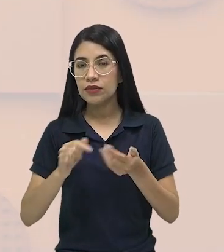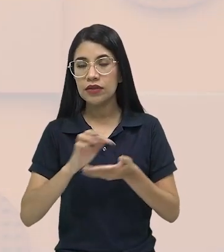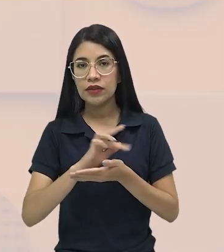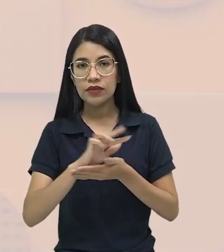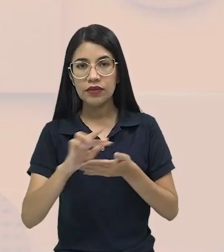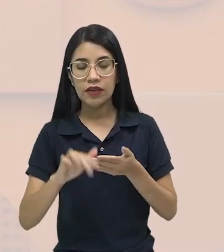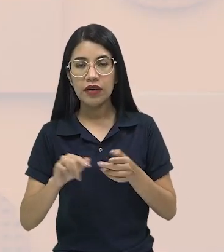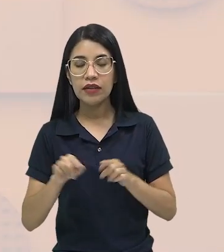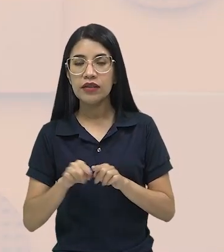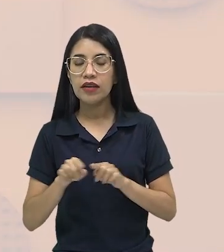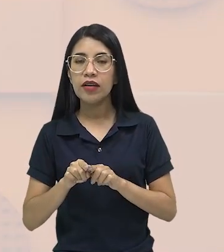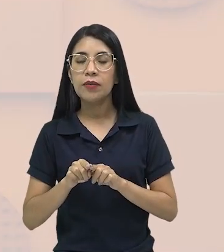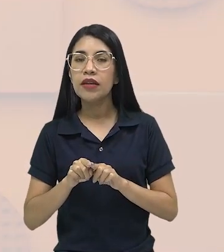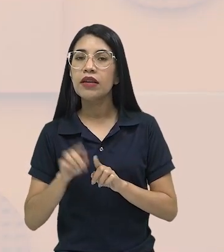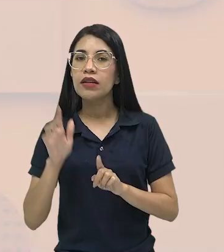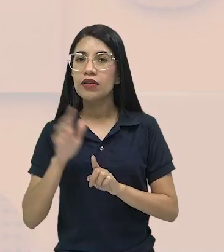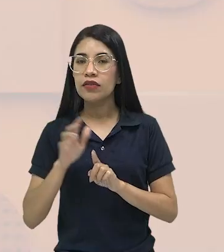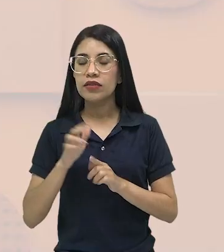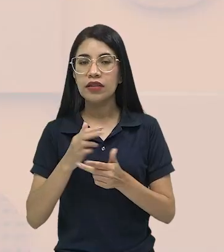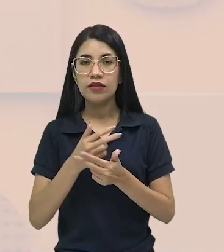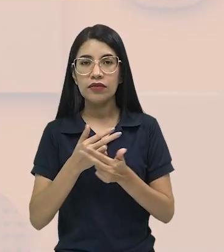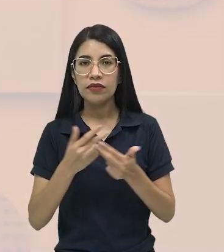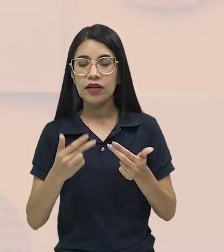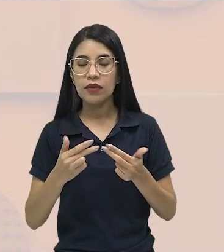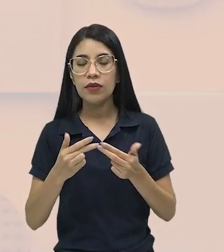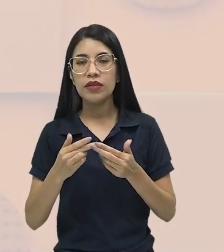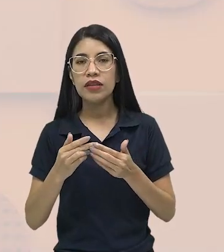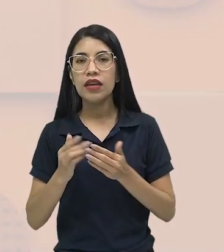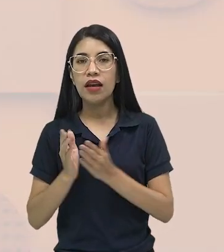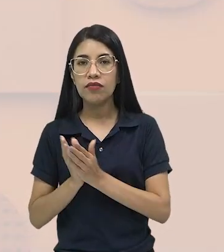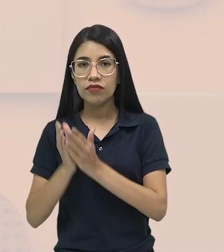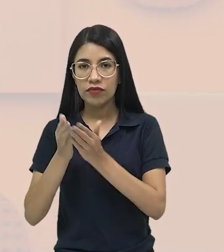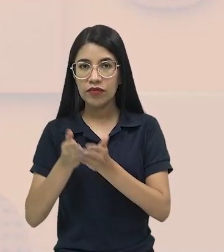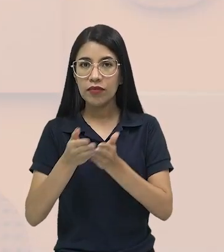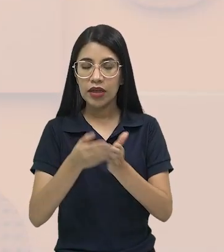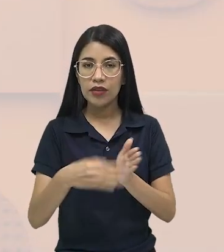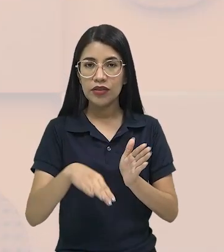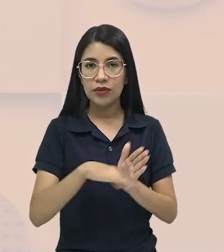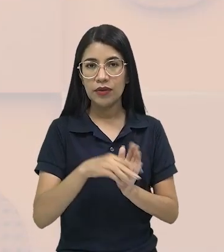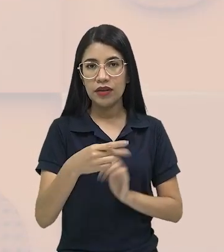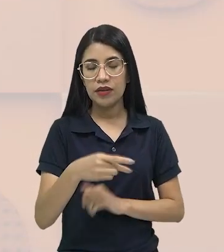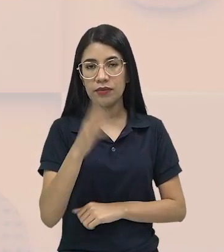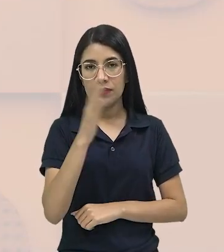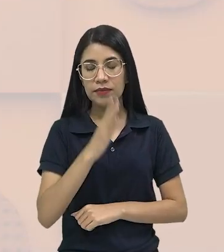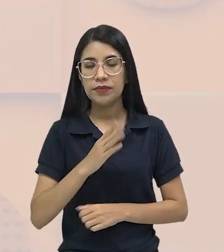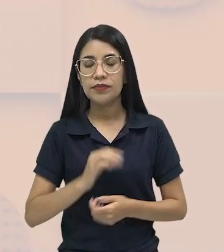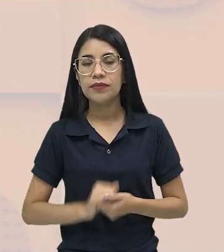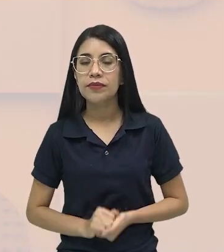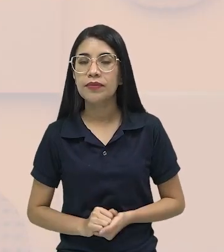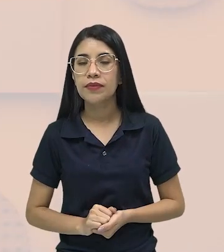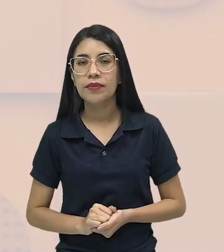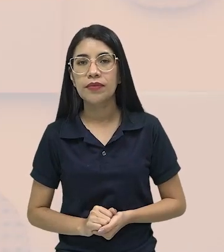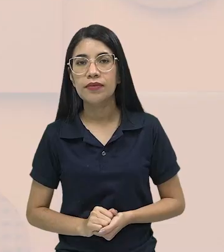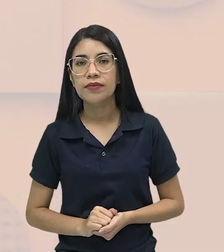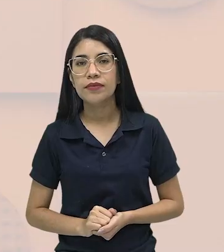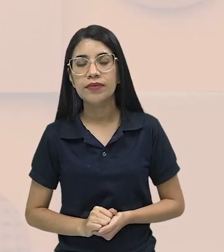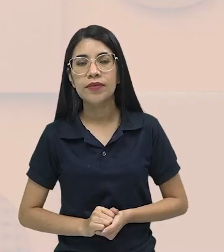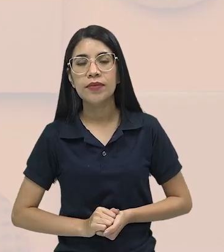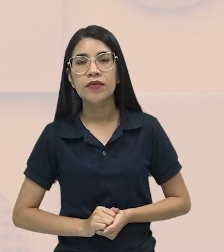aí, né, trazidas, né, por essas situações aí do translado para o Brasil. E aí, ao ver